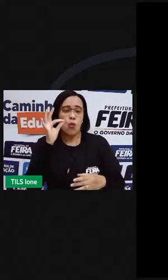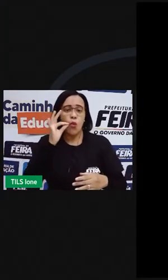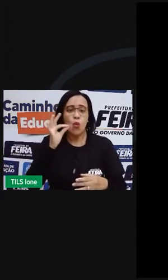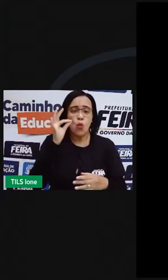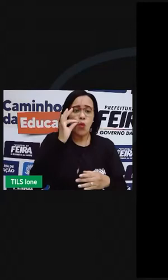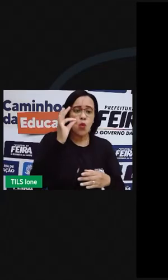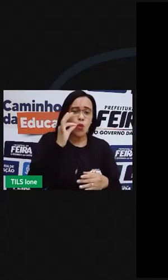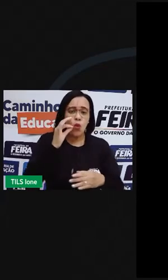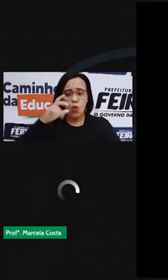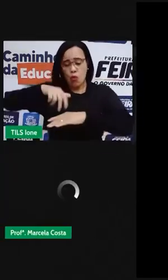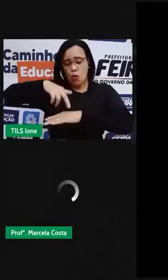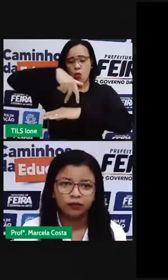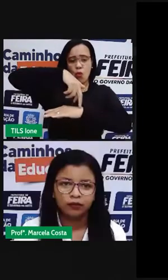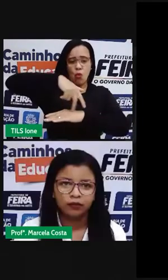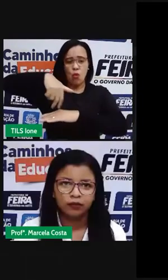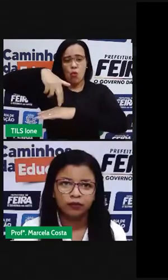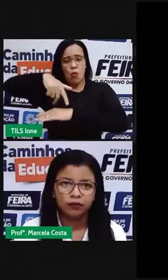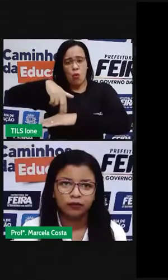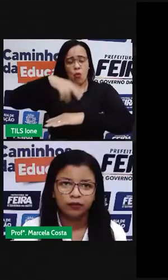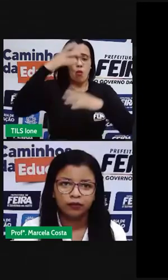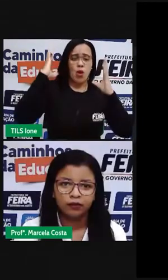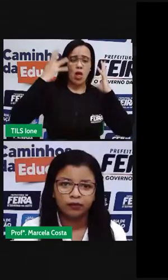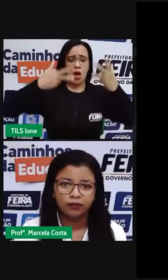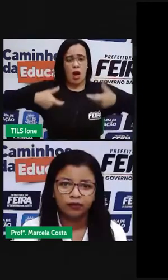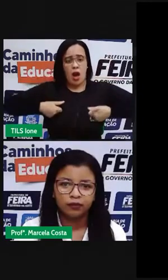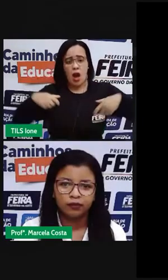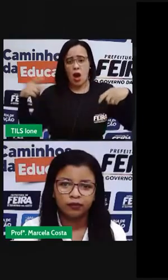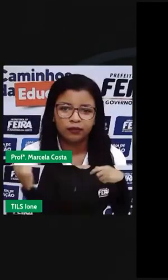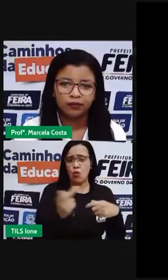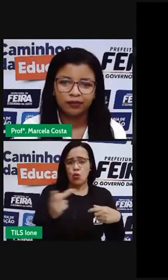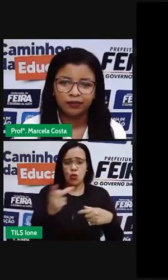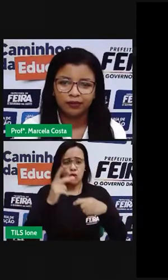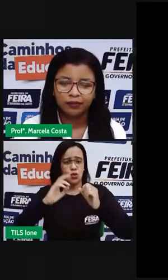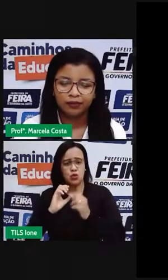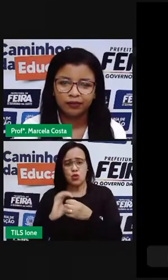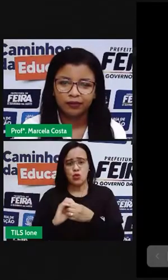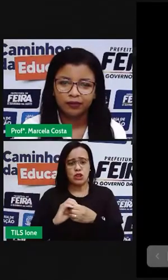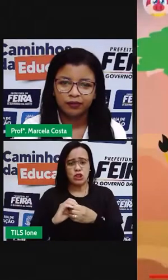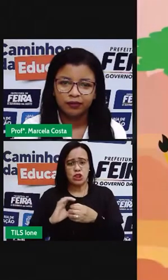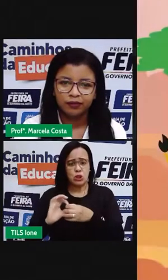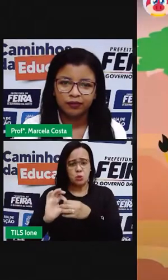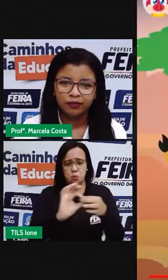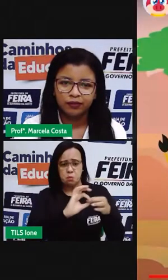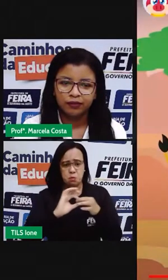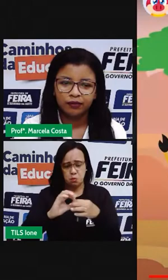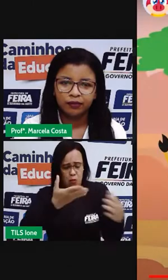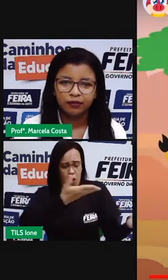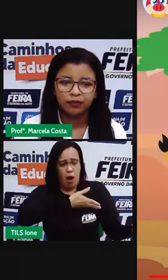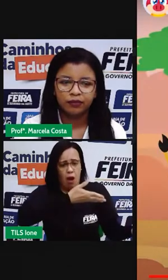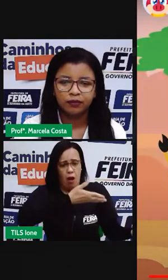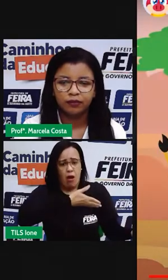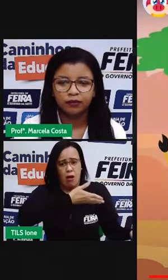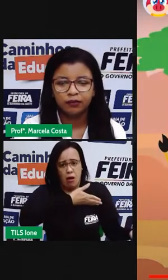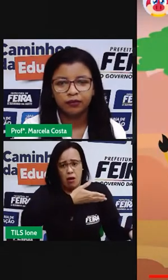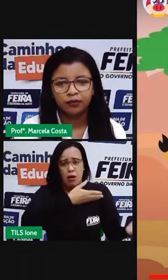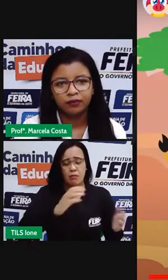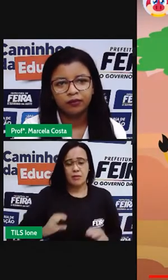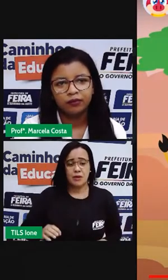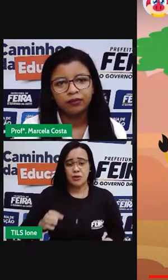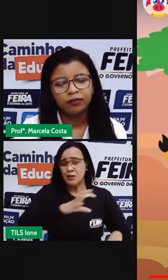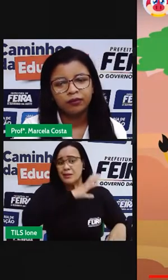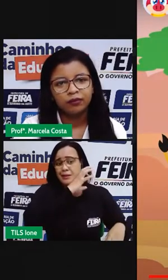Depois desse ocorrido, o ratinho e o leão viraram grandes amigos. E os outros amigos dele